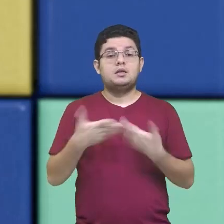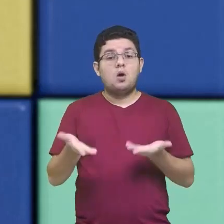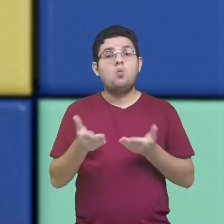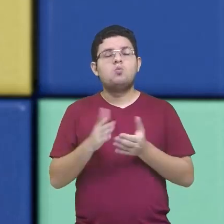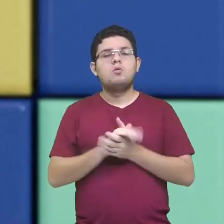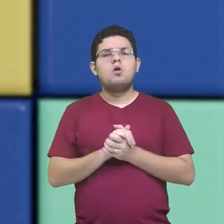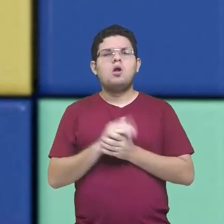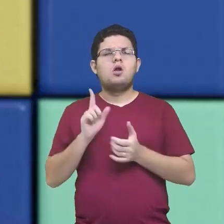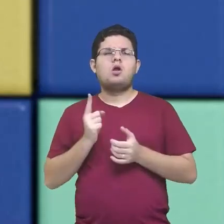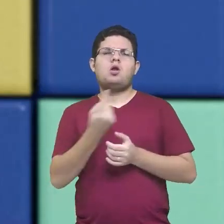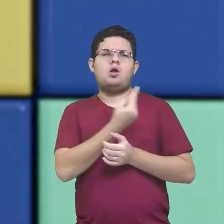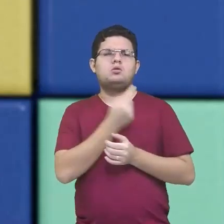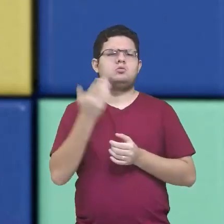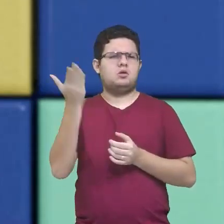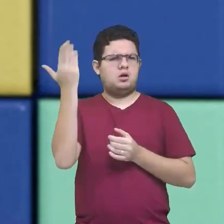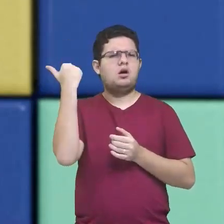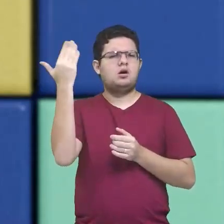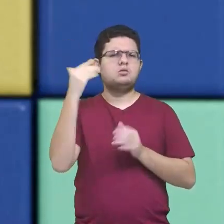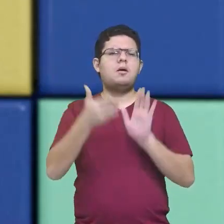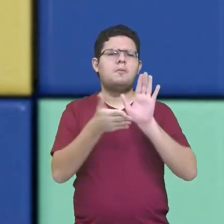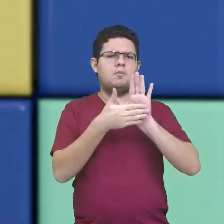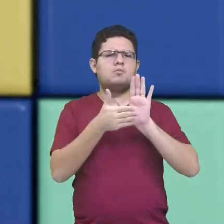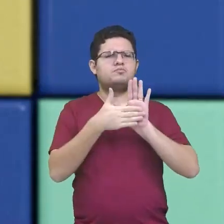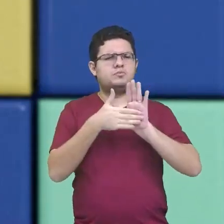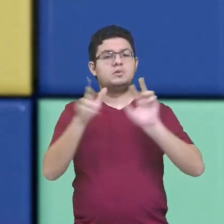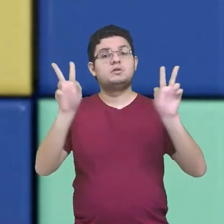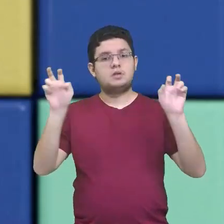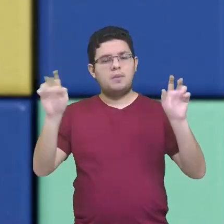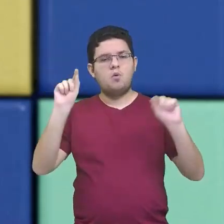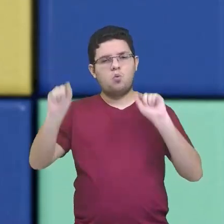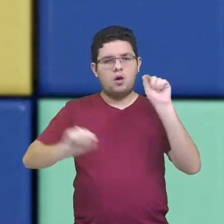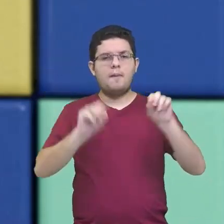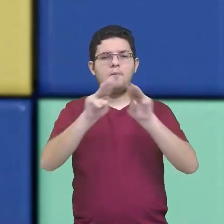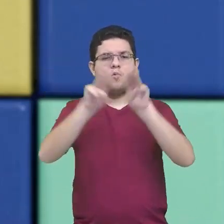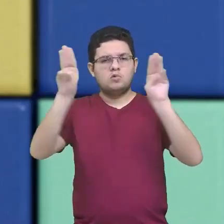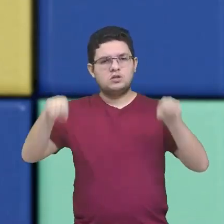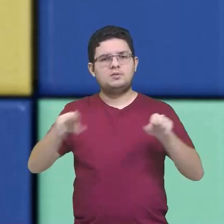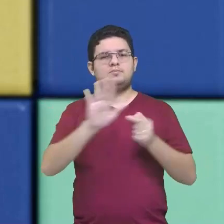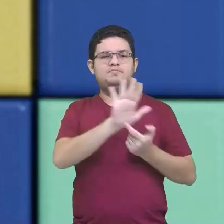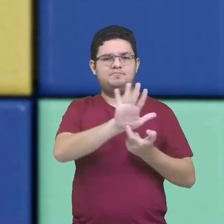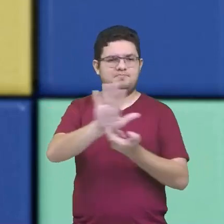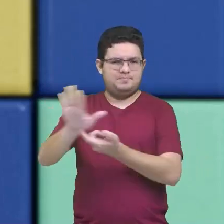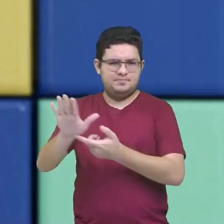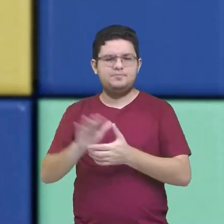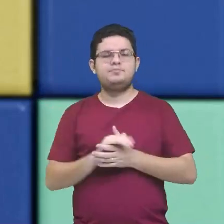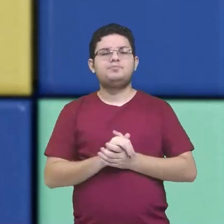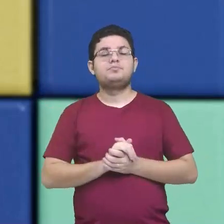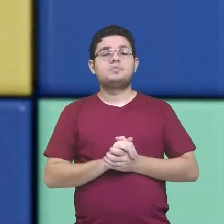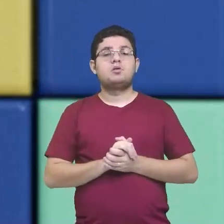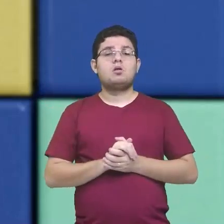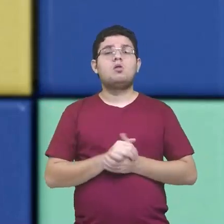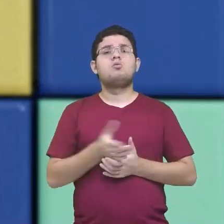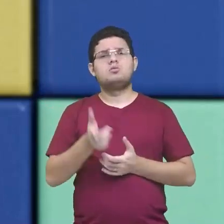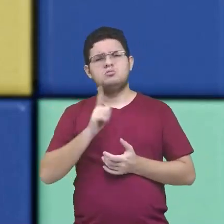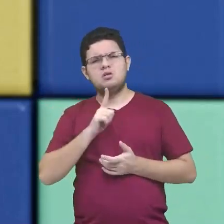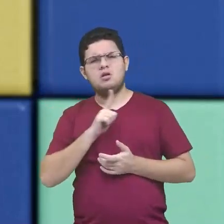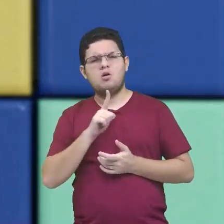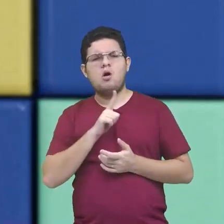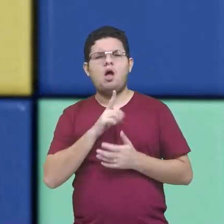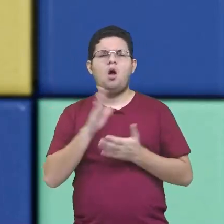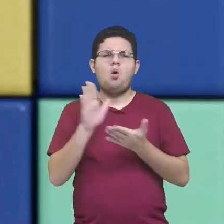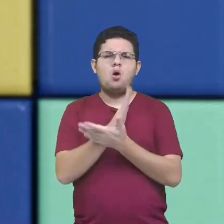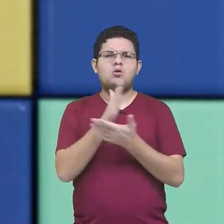vocês e a gente está trazendo agora algumas exposições. Mas antes da gente mostrar alguns desses museus e algumas